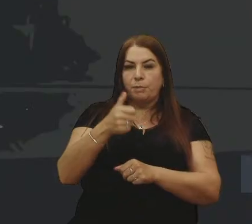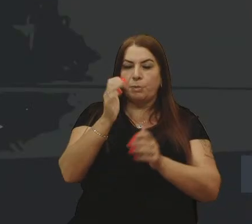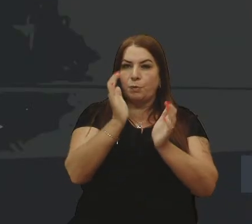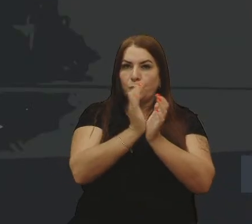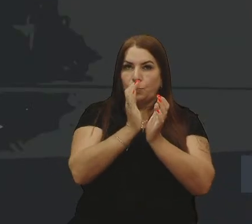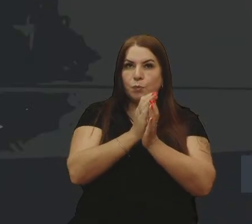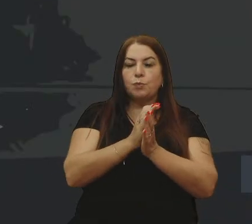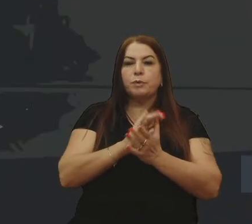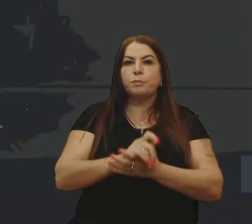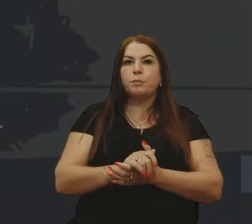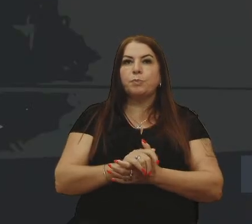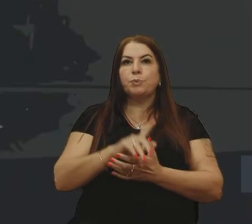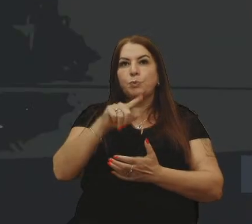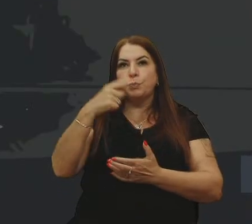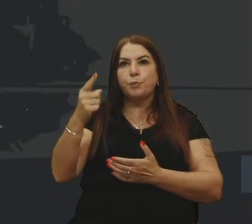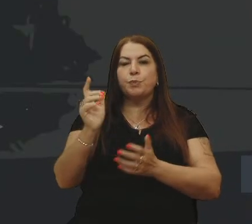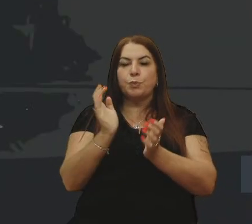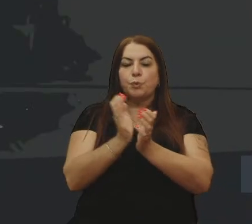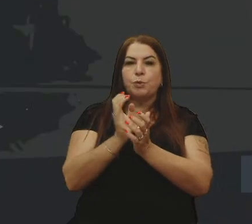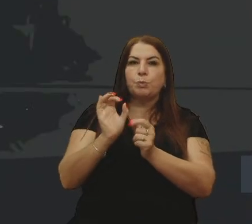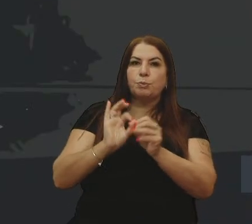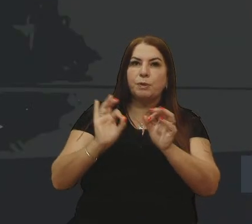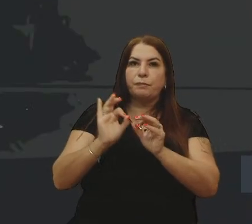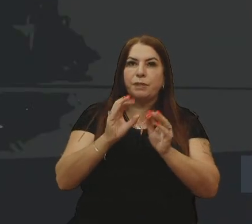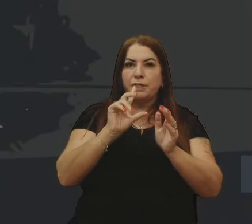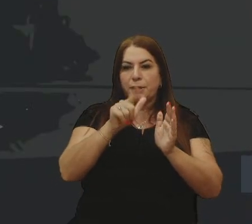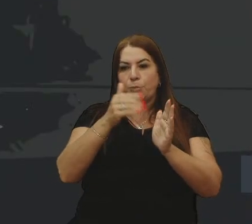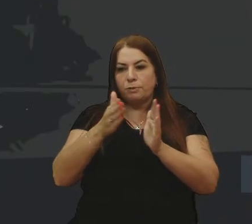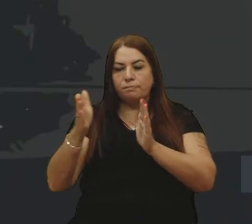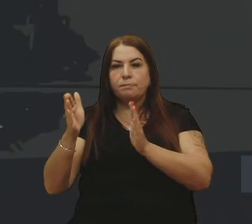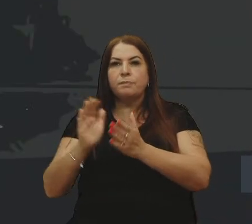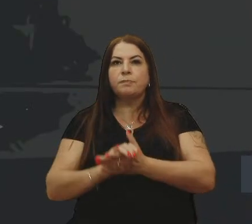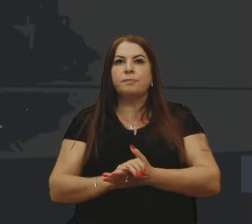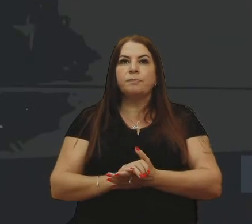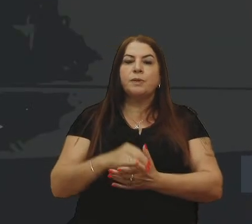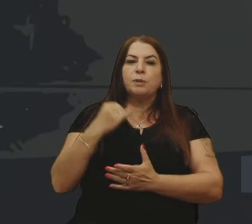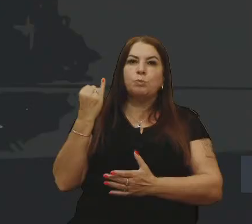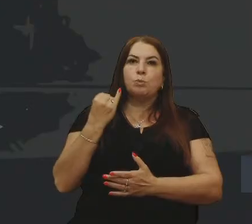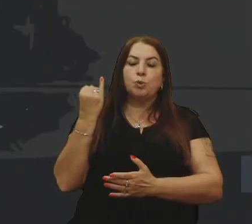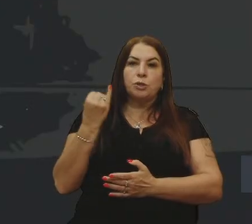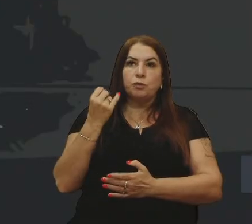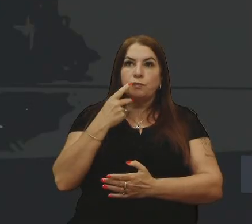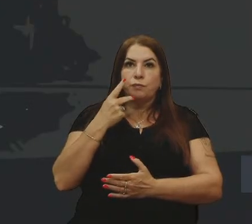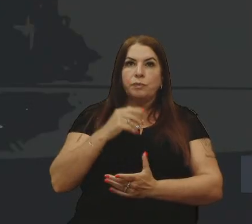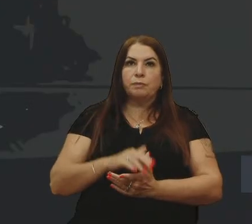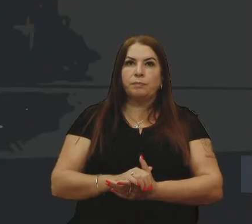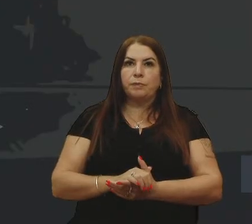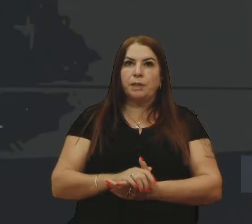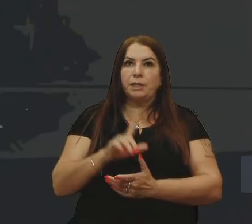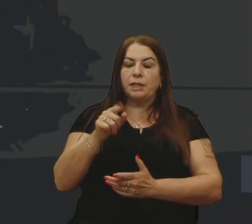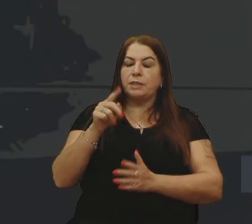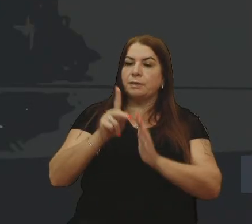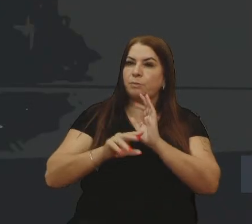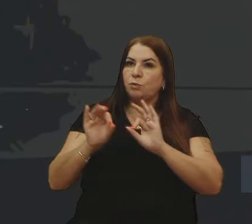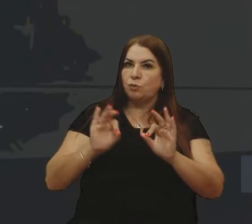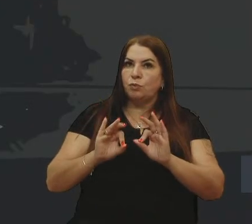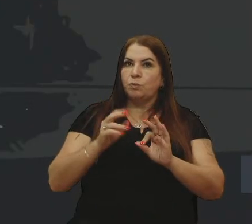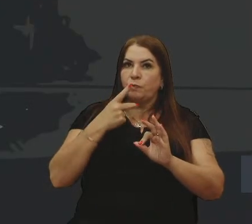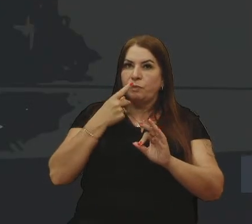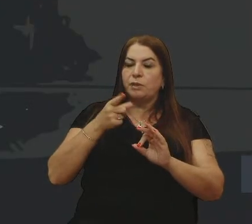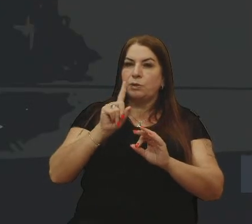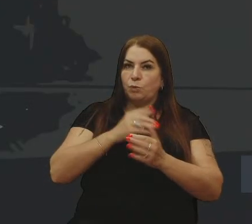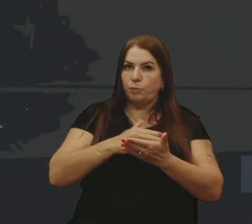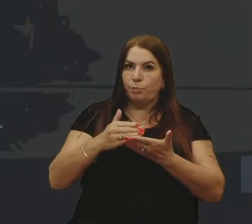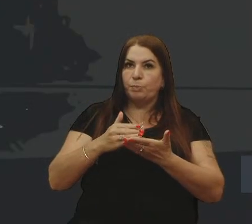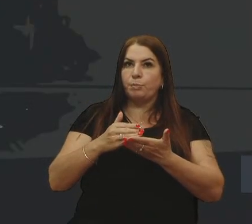turma, e as demais turmas nós vamos ir fazendo na sequência. Importantíssimo falar que esse projeto, como eu mencionei no início, ele